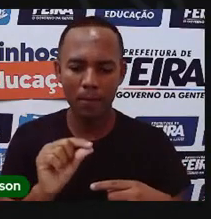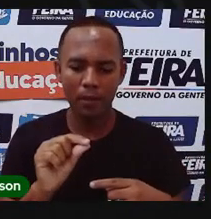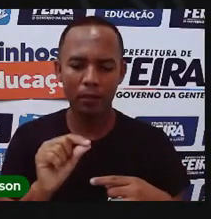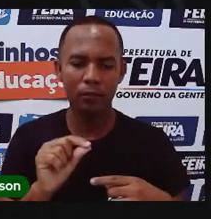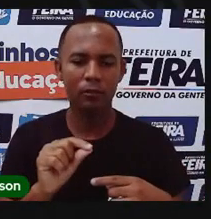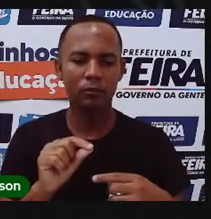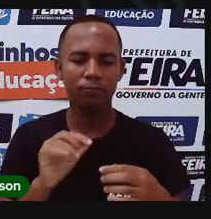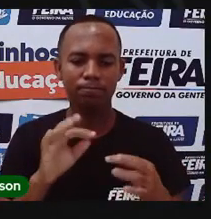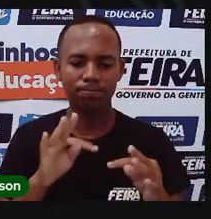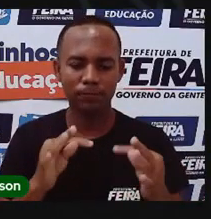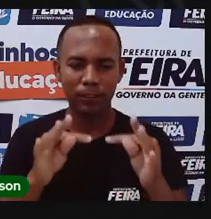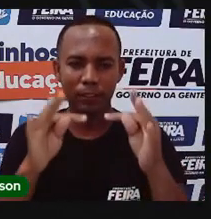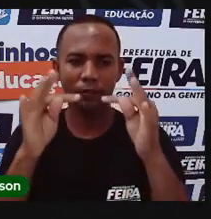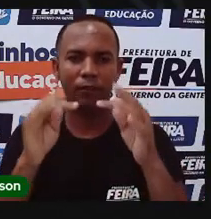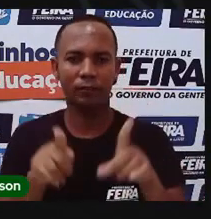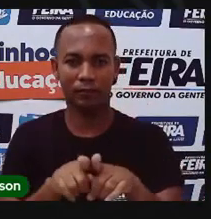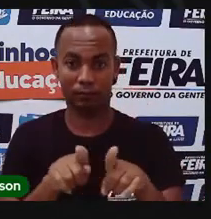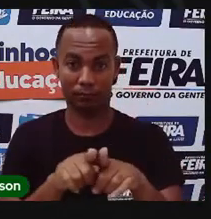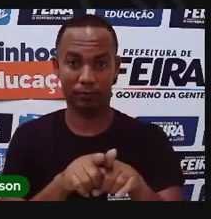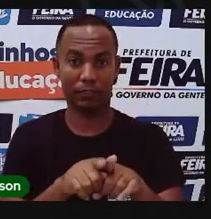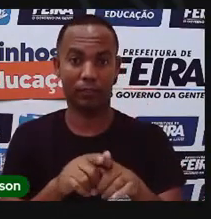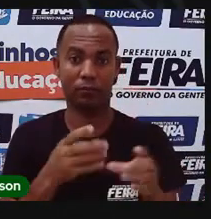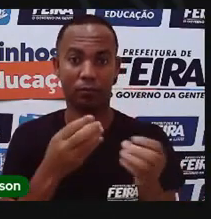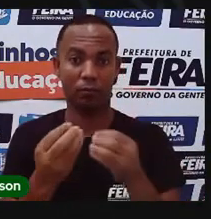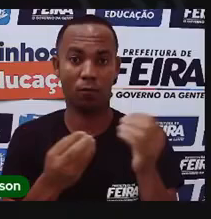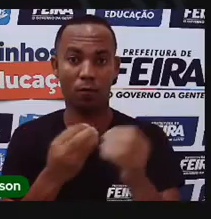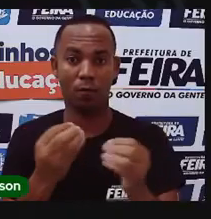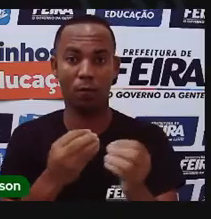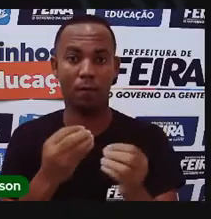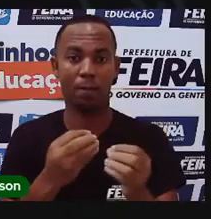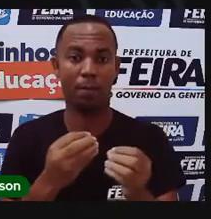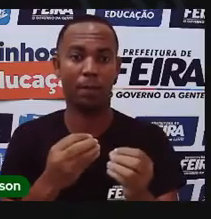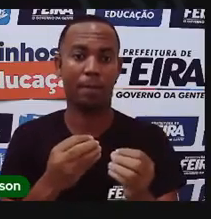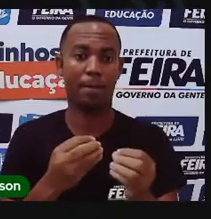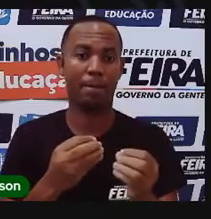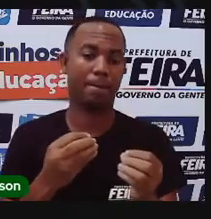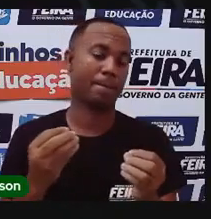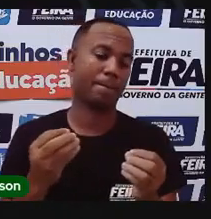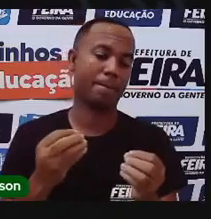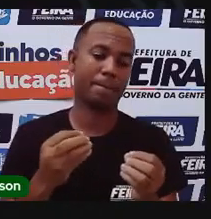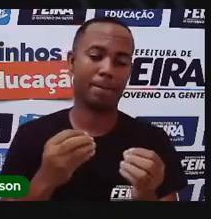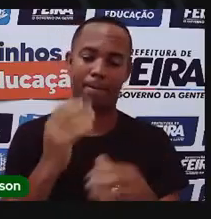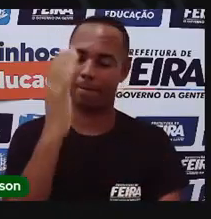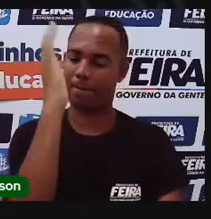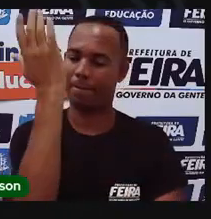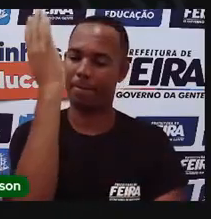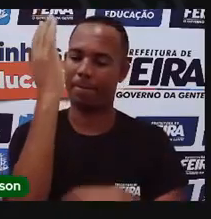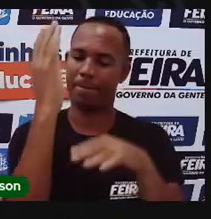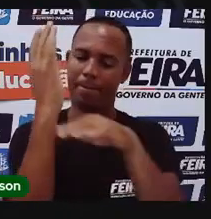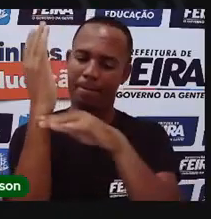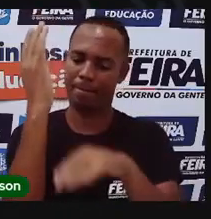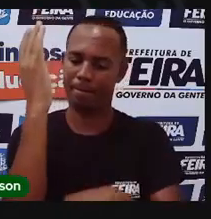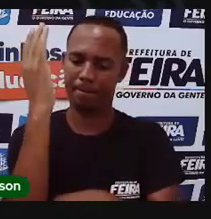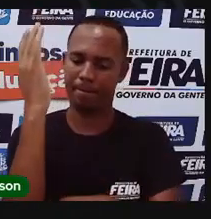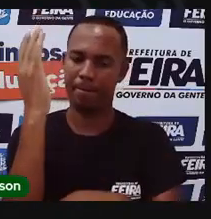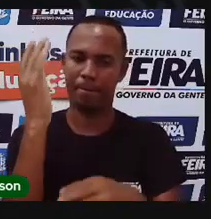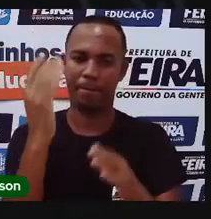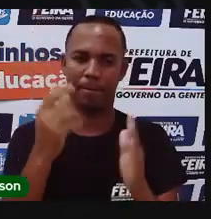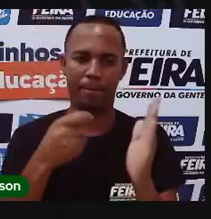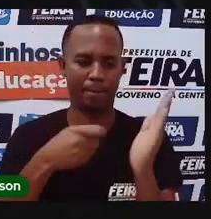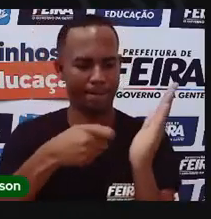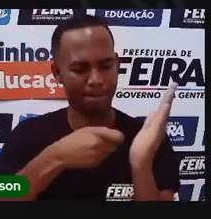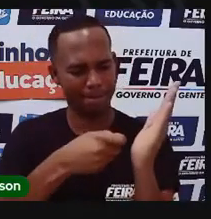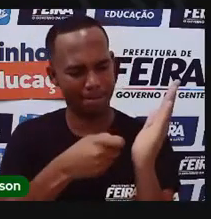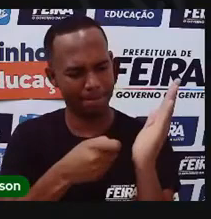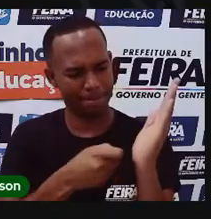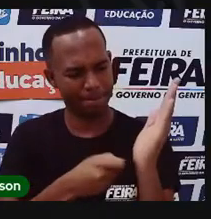uma delas é a xilogravura, que é você pegar um pedaço de madeira e aí você vai, olha,